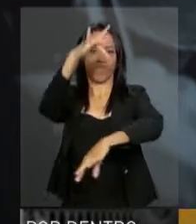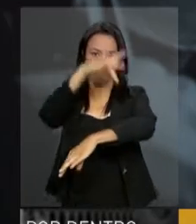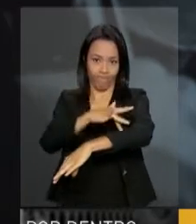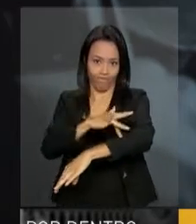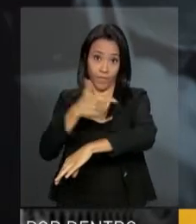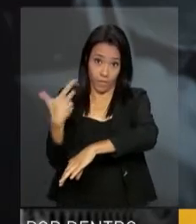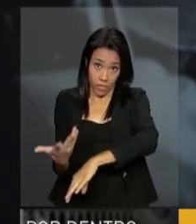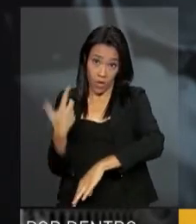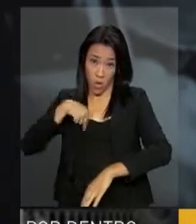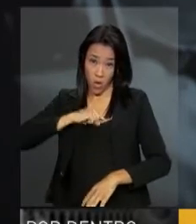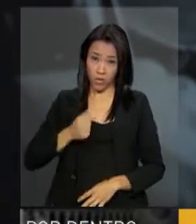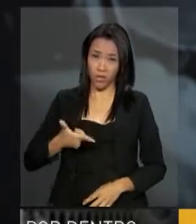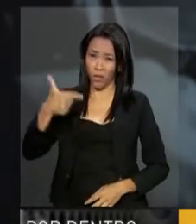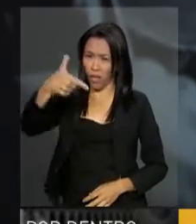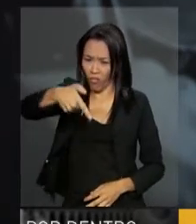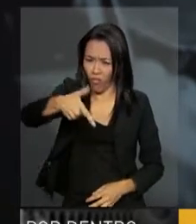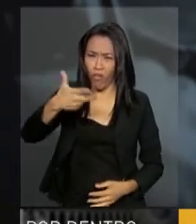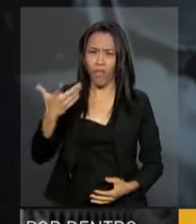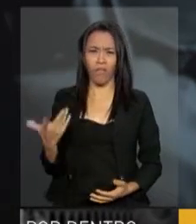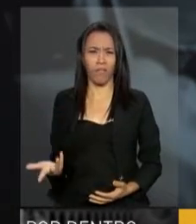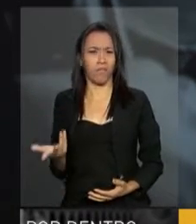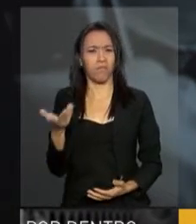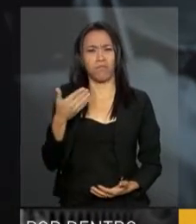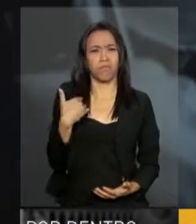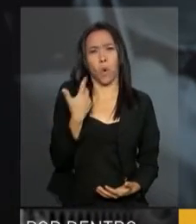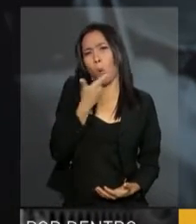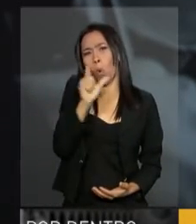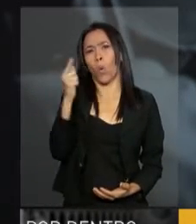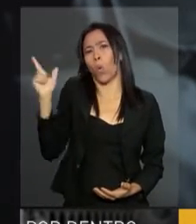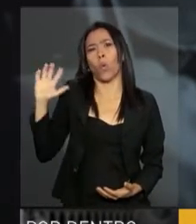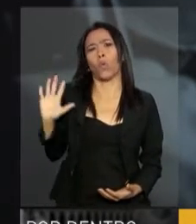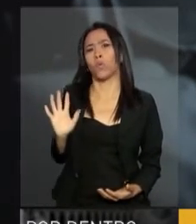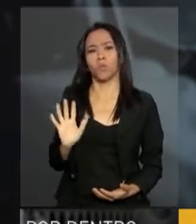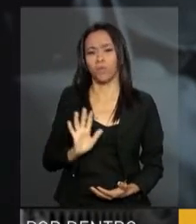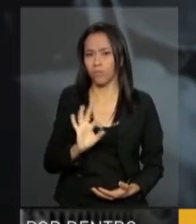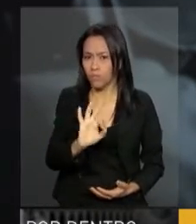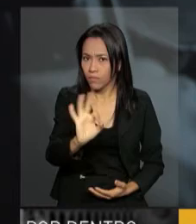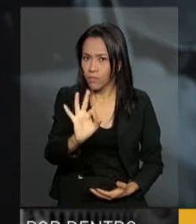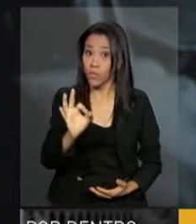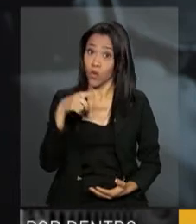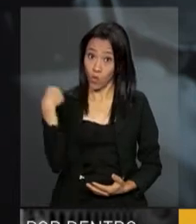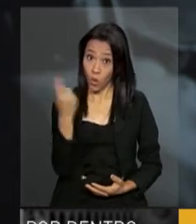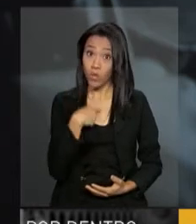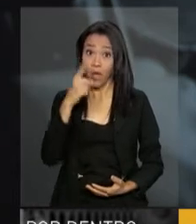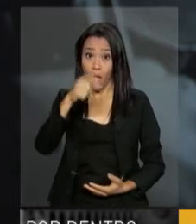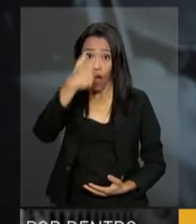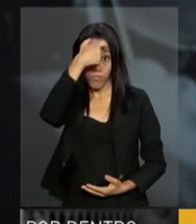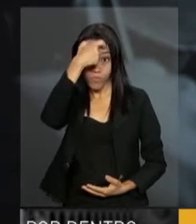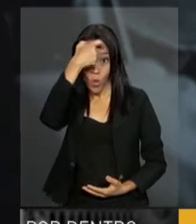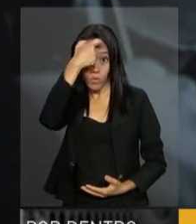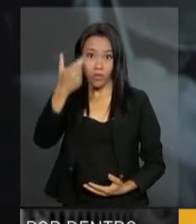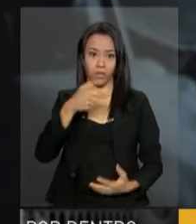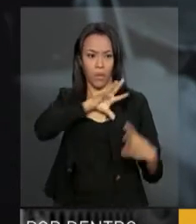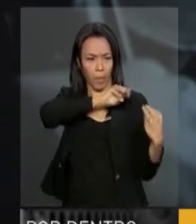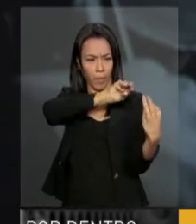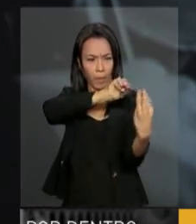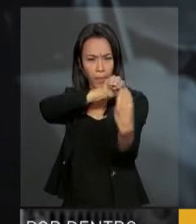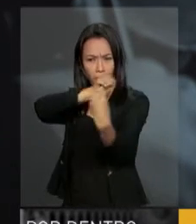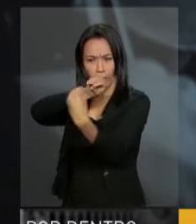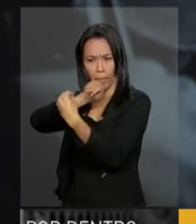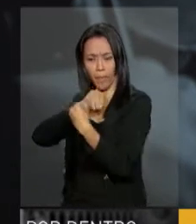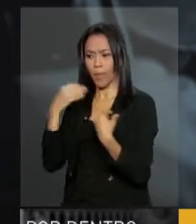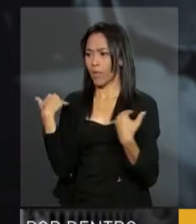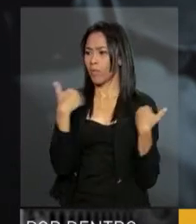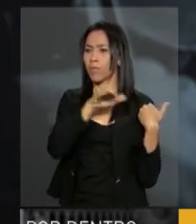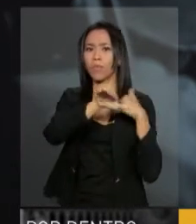nossa arma não é um revólver ou qualquer outra arma de fogo. A nossa arma é o convencimento da importância de cada